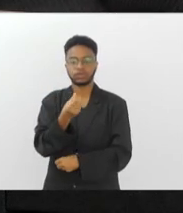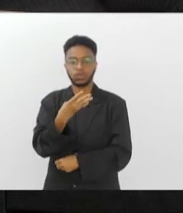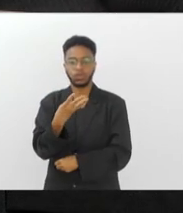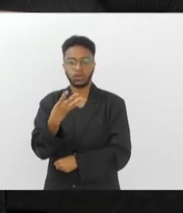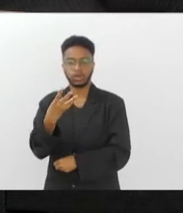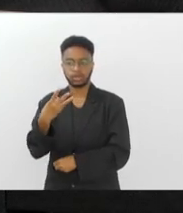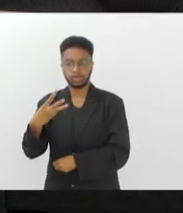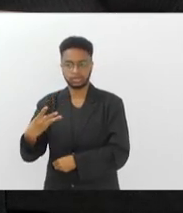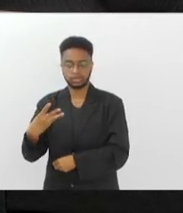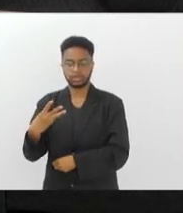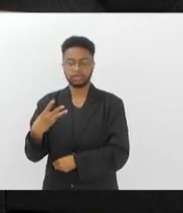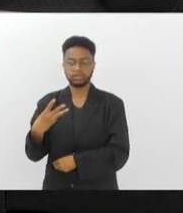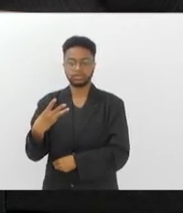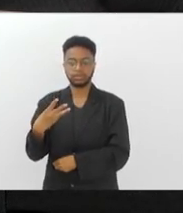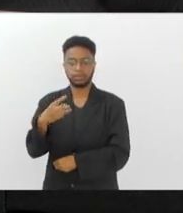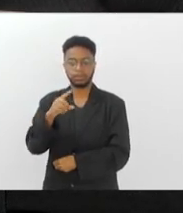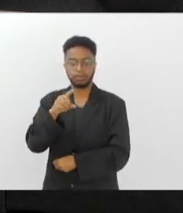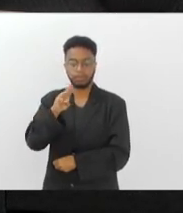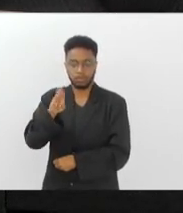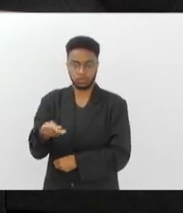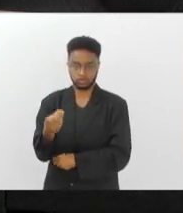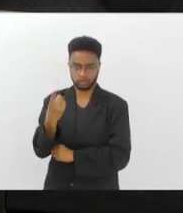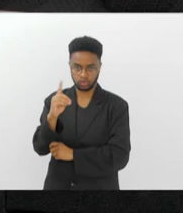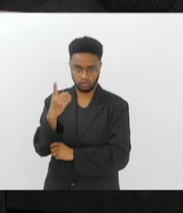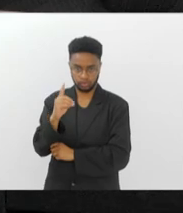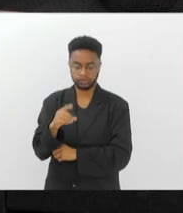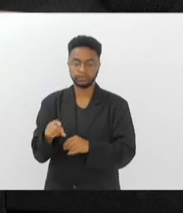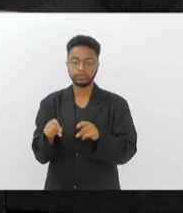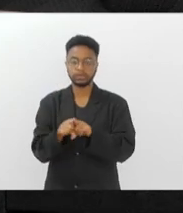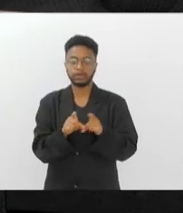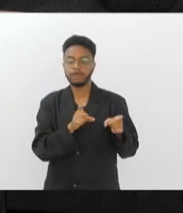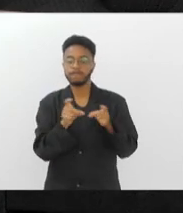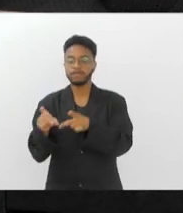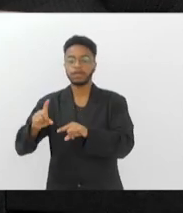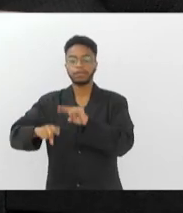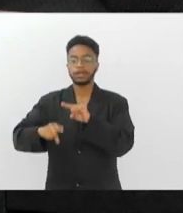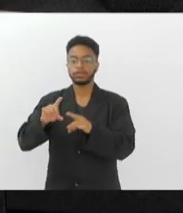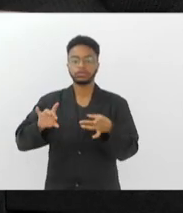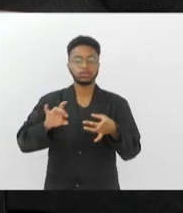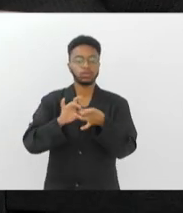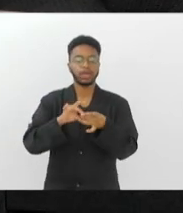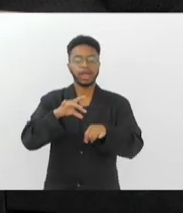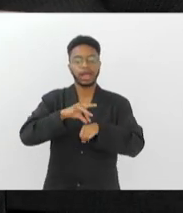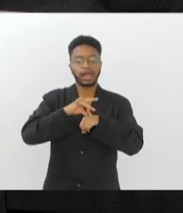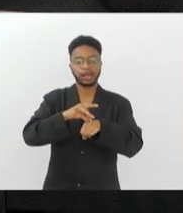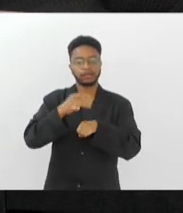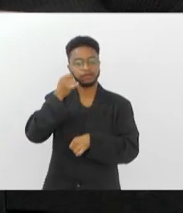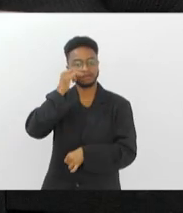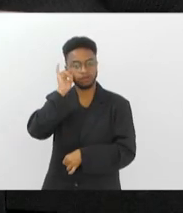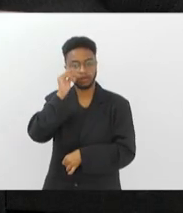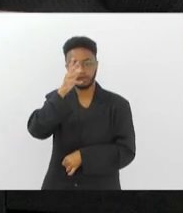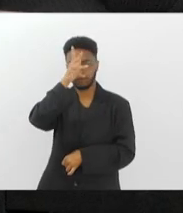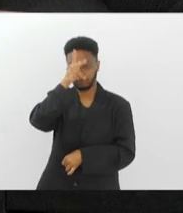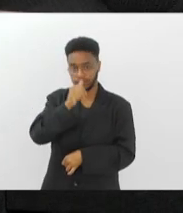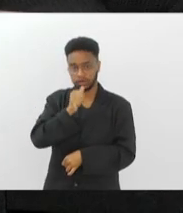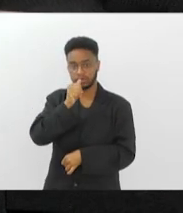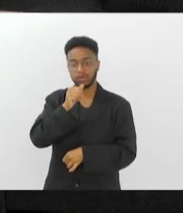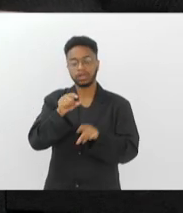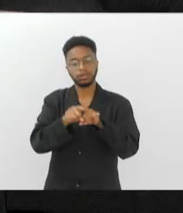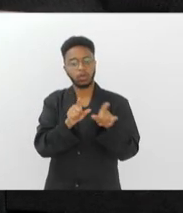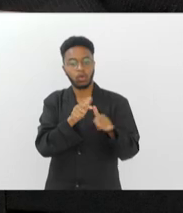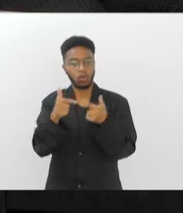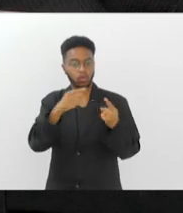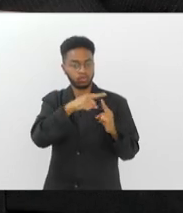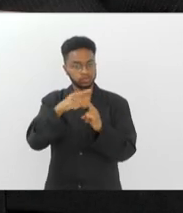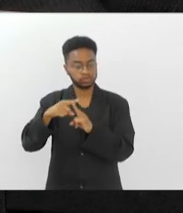milhões de dólares, em produtos que incluem carne de vaca, frango e miudezas,